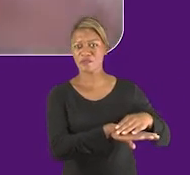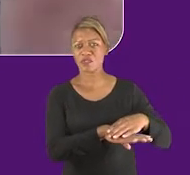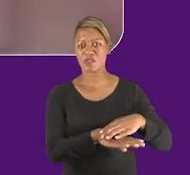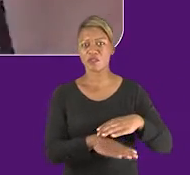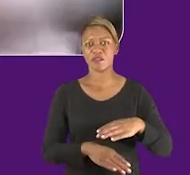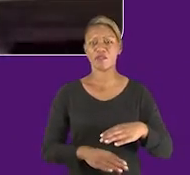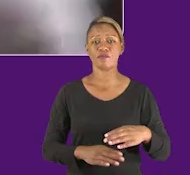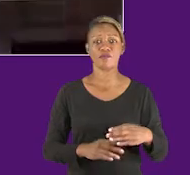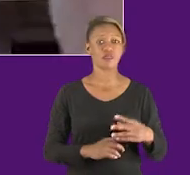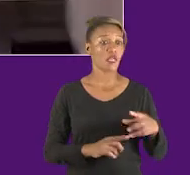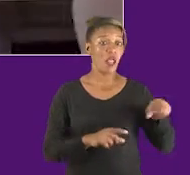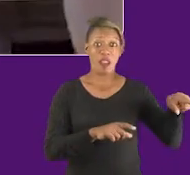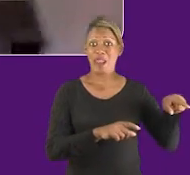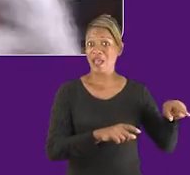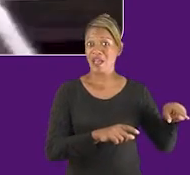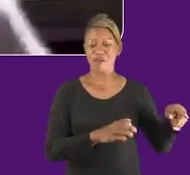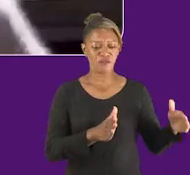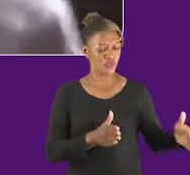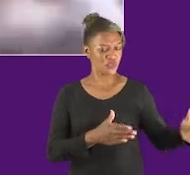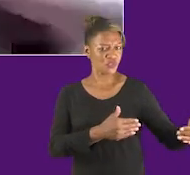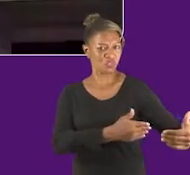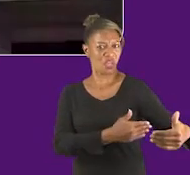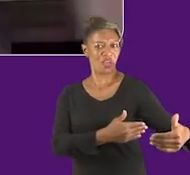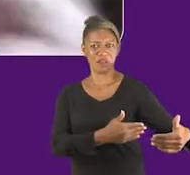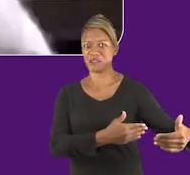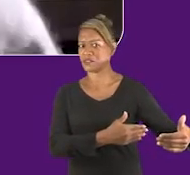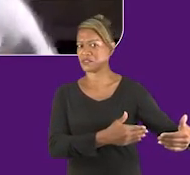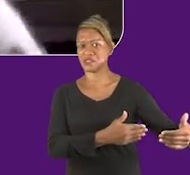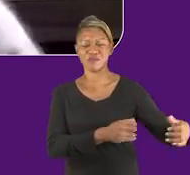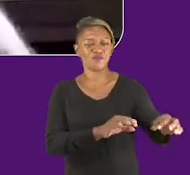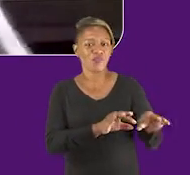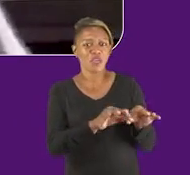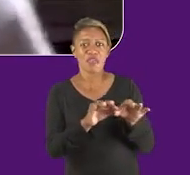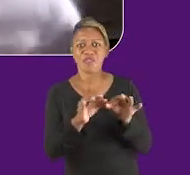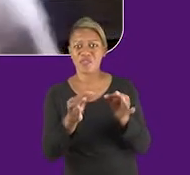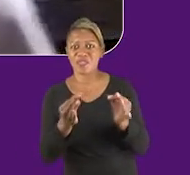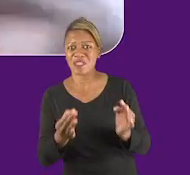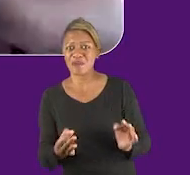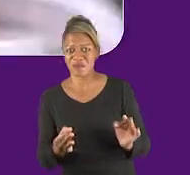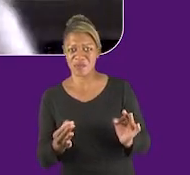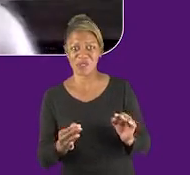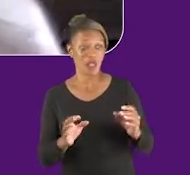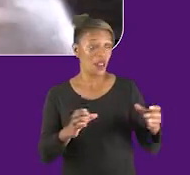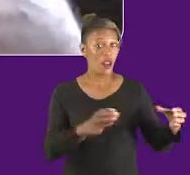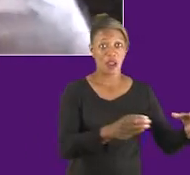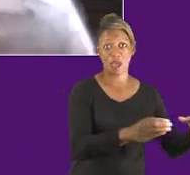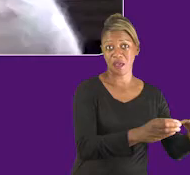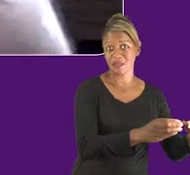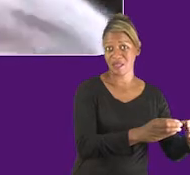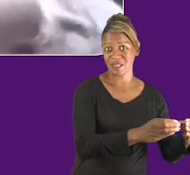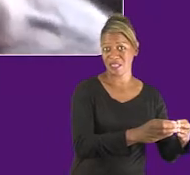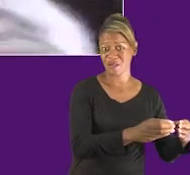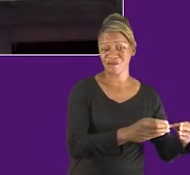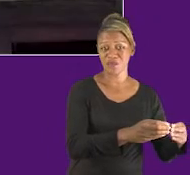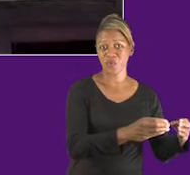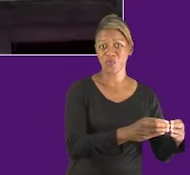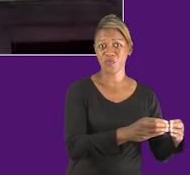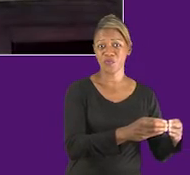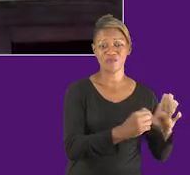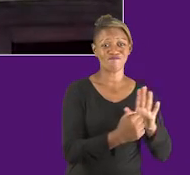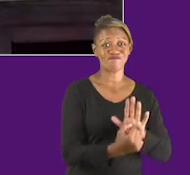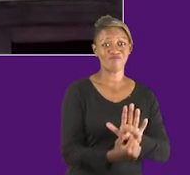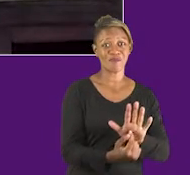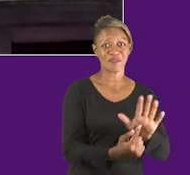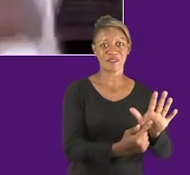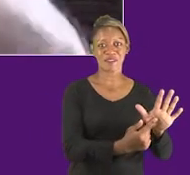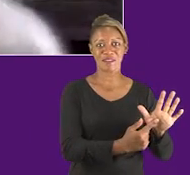não tem salas não tem paredes nem são grandes Lajes onde todas as equipes ficam de Vera dispostas